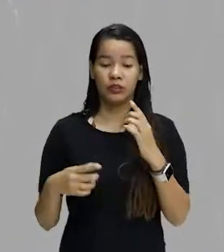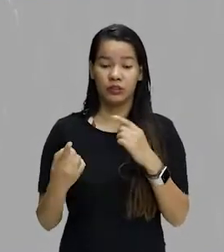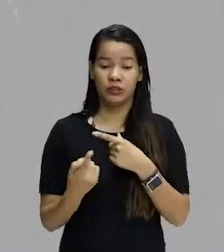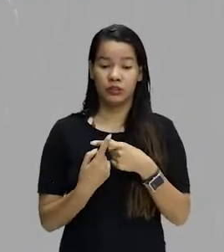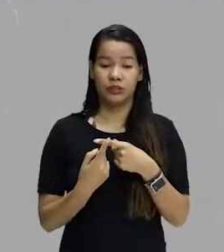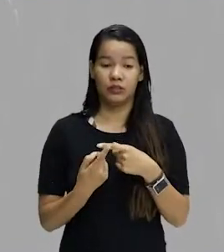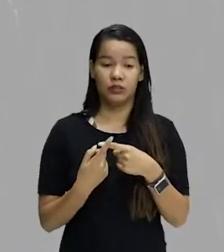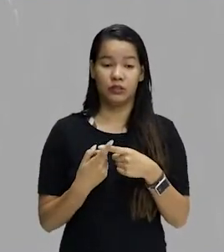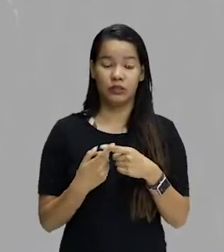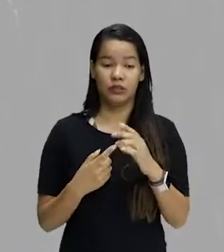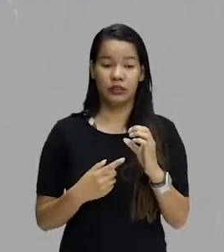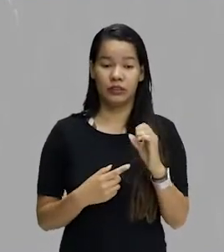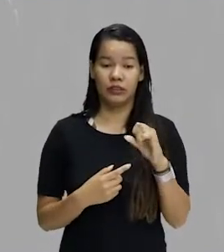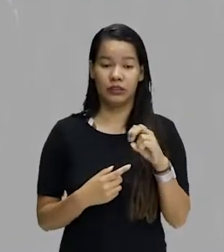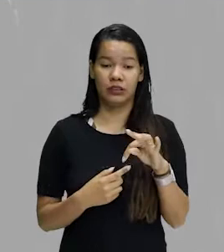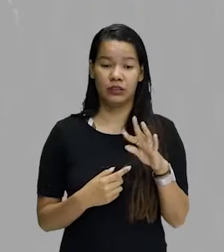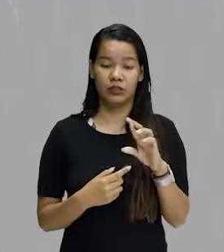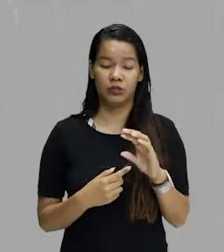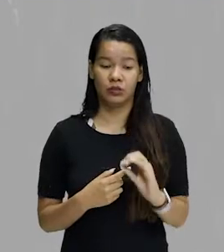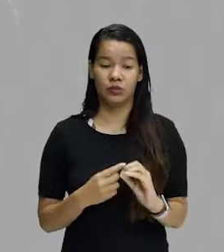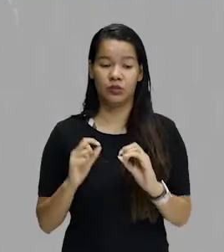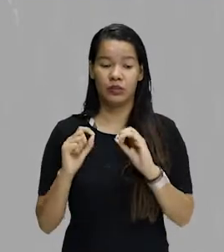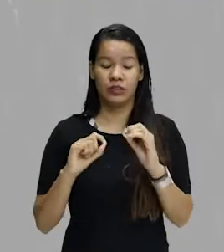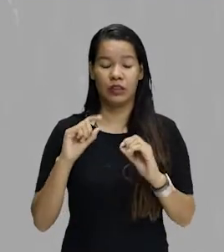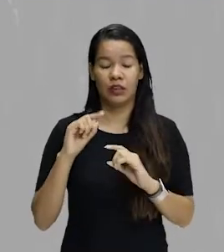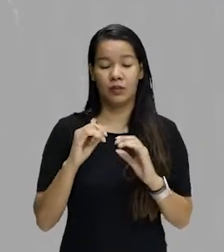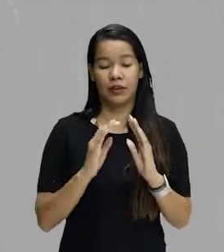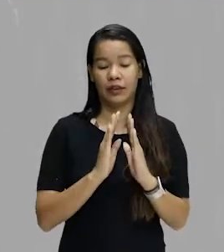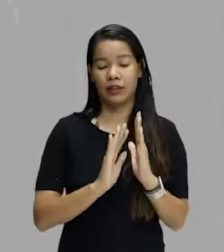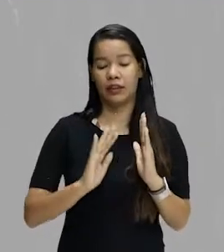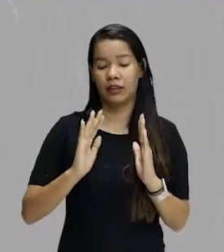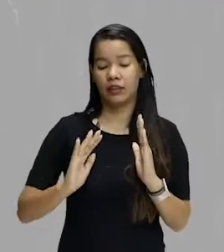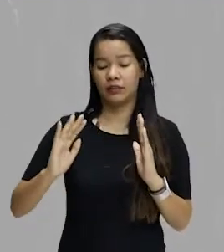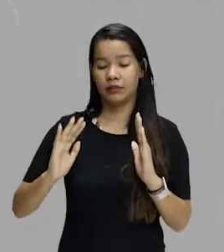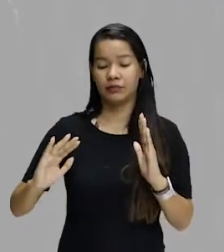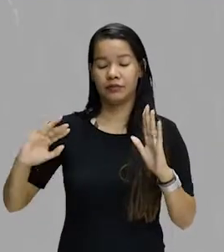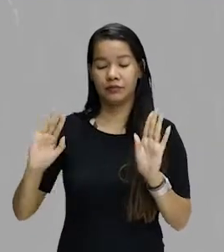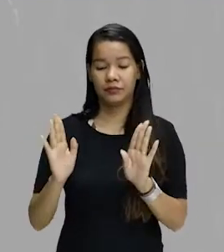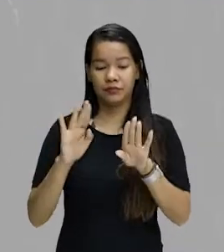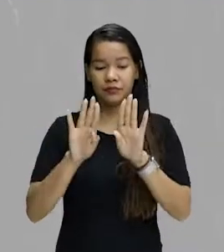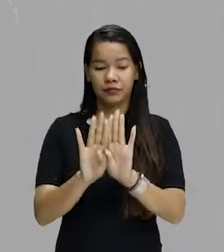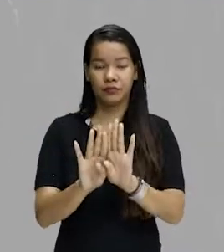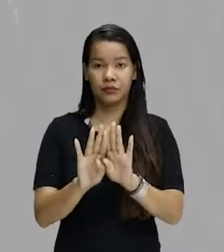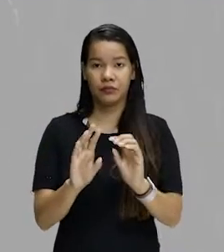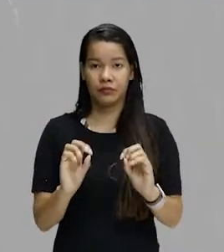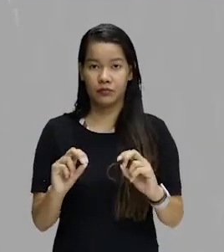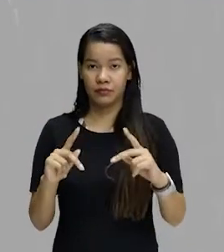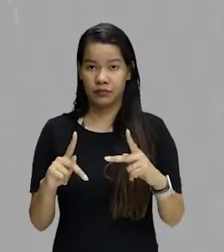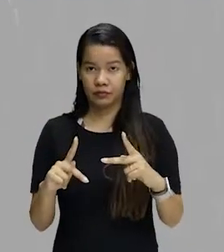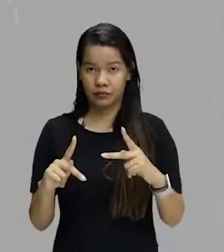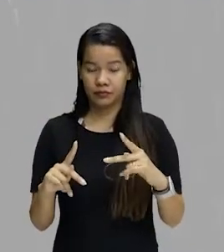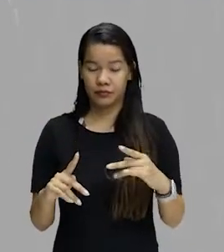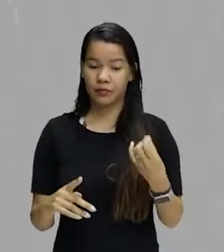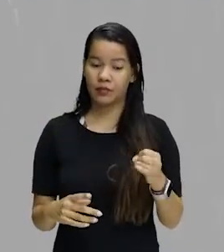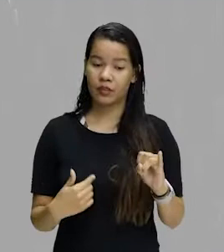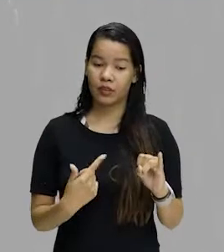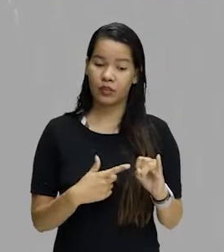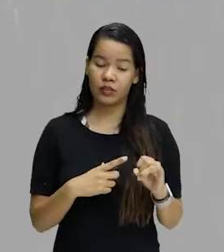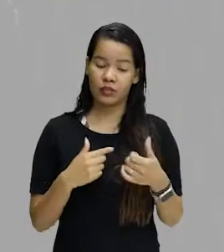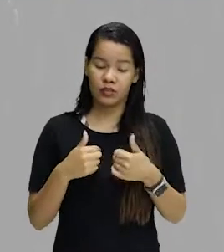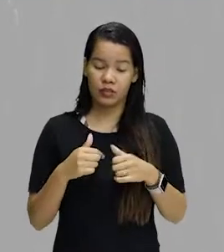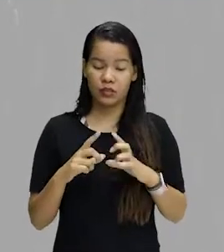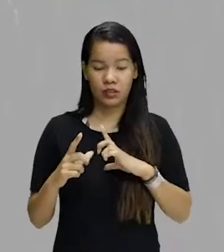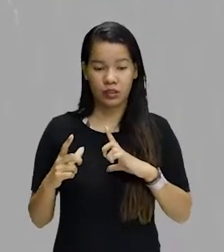composto cíclico, a um ciclo, uma cadeia fechada, certo? Olha só, se